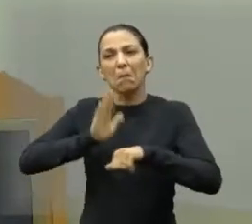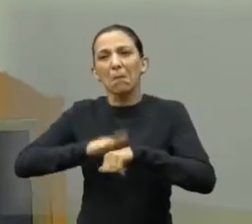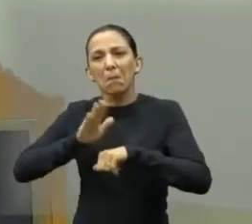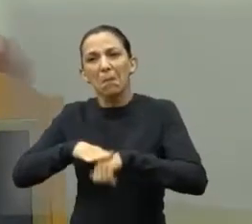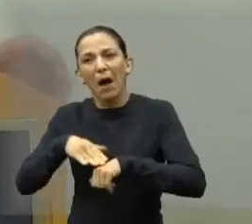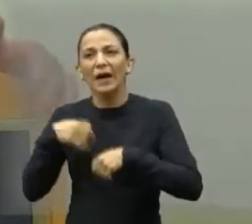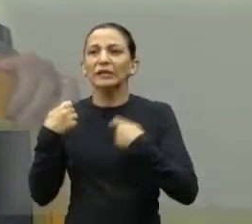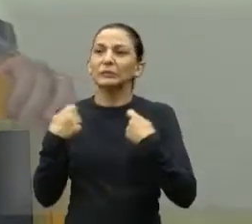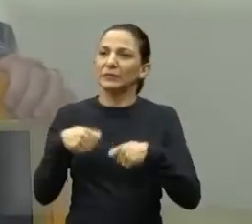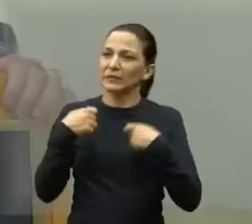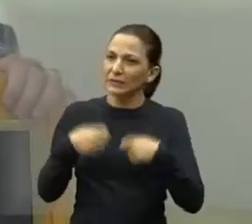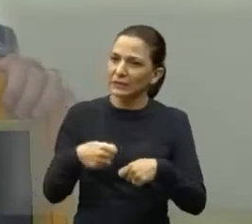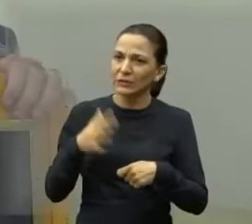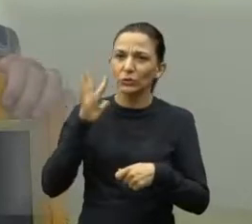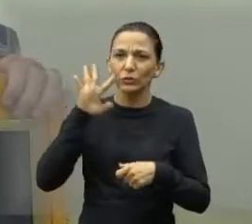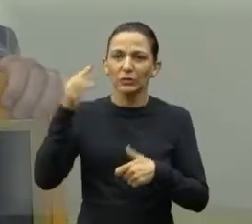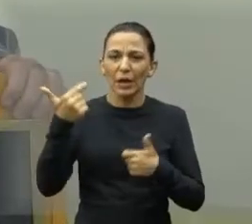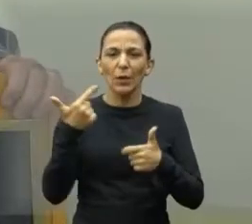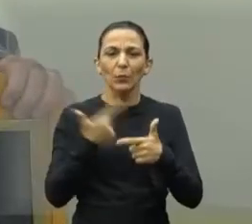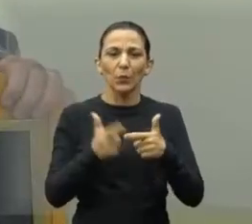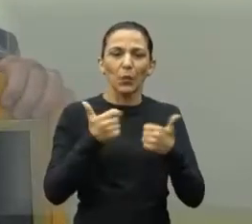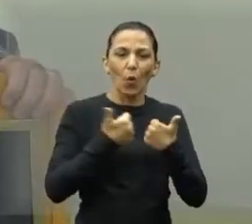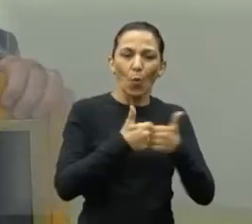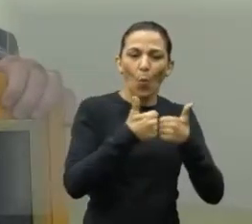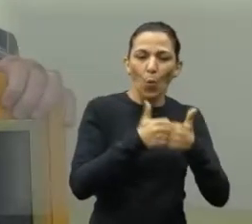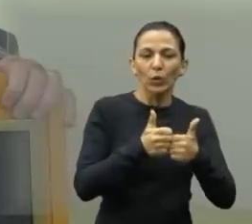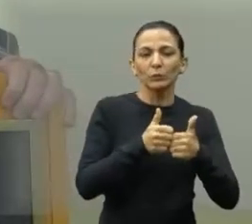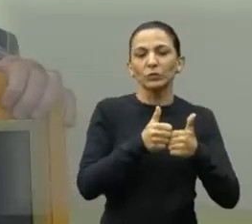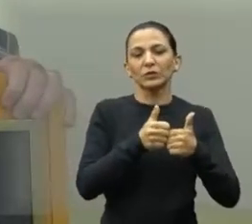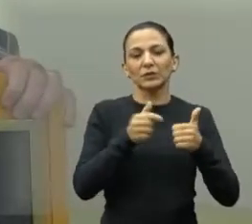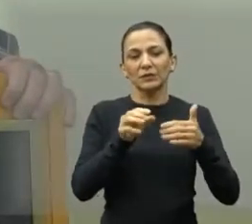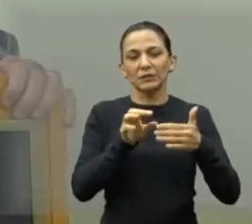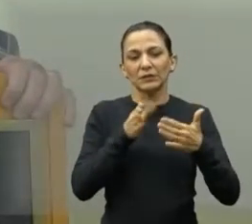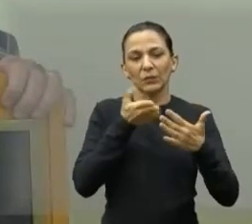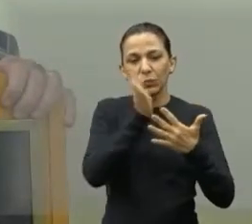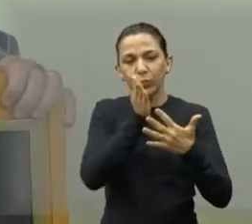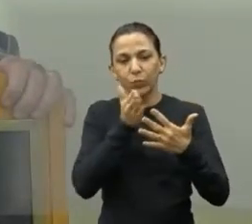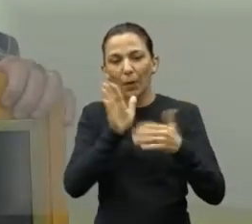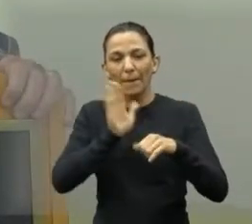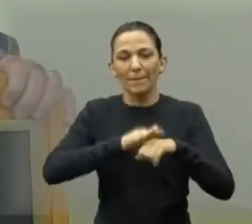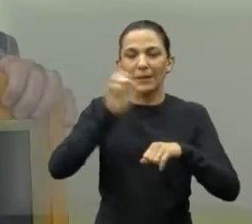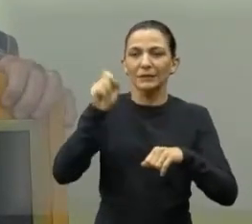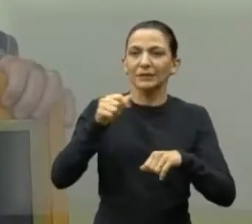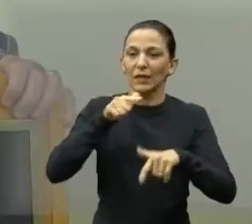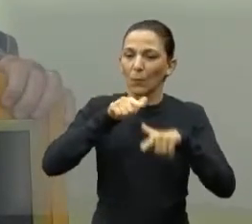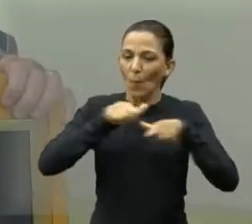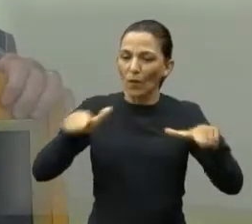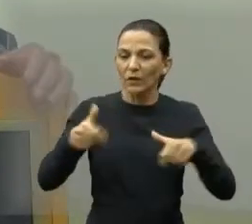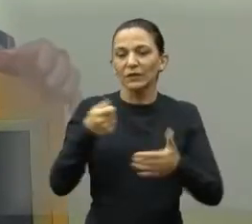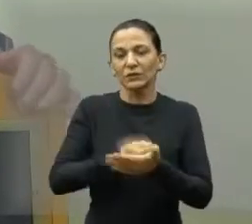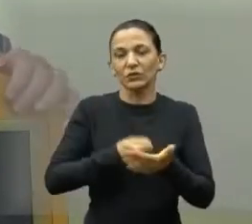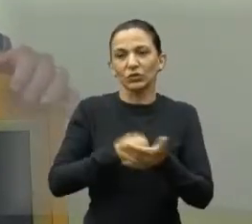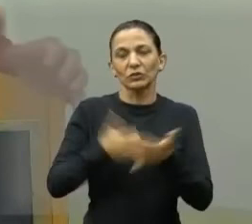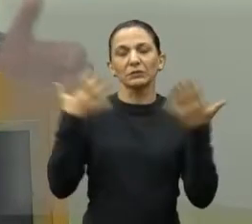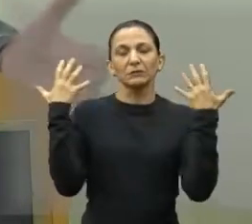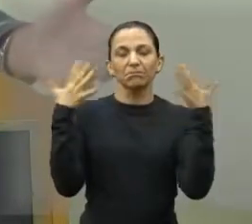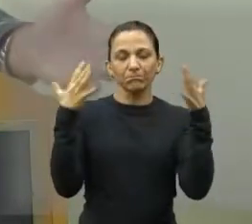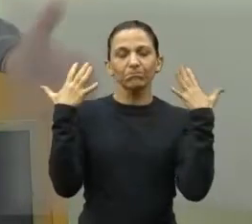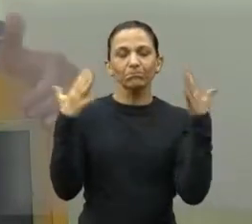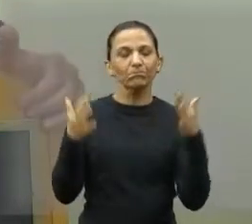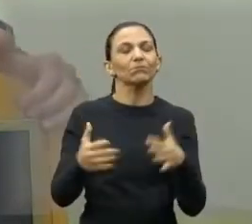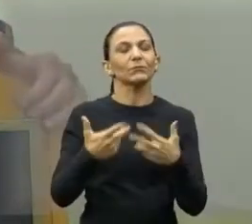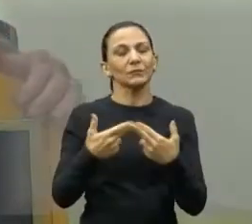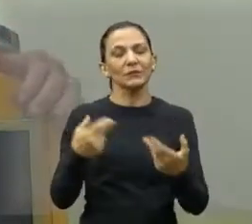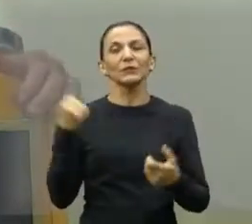Né? Precisa resolver a situação do ônibus para passar por lá também. E a limpeza pública também que estão cobrando. Mas, graças a Deus, parabéns aí. Foi uma